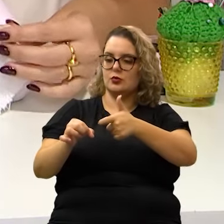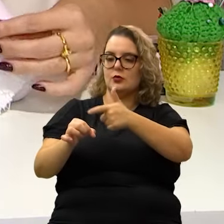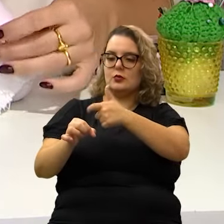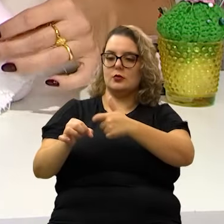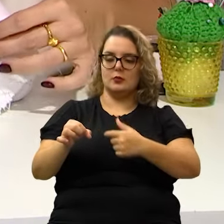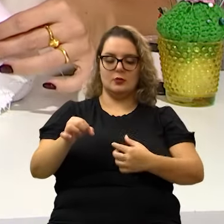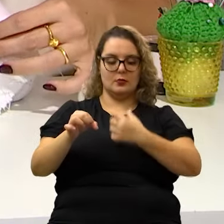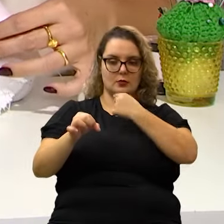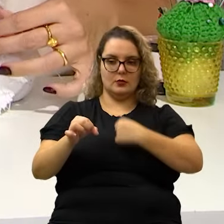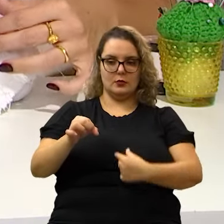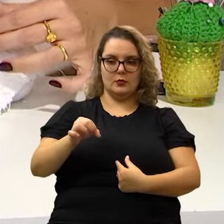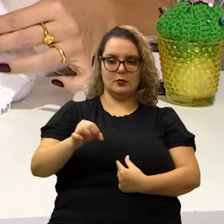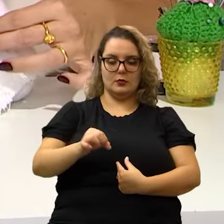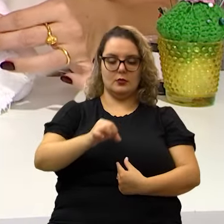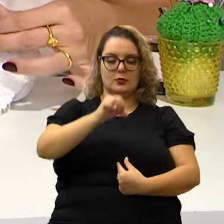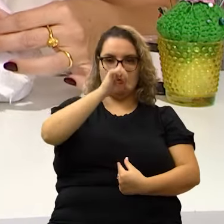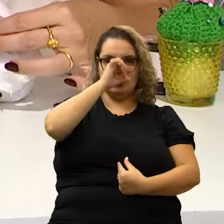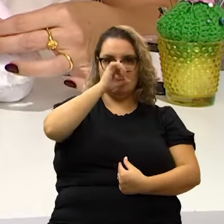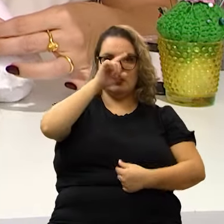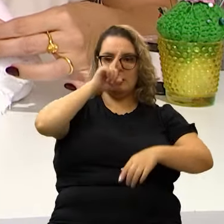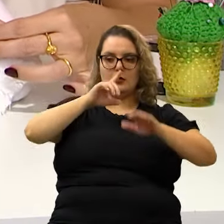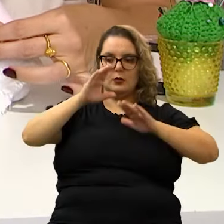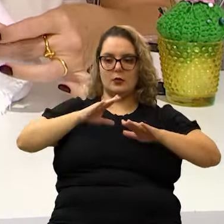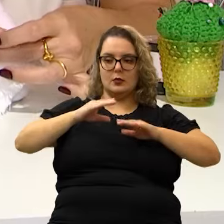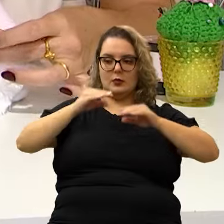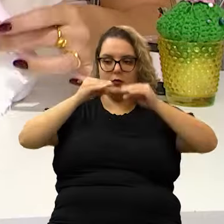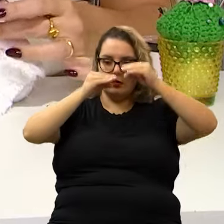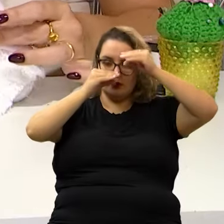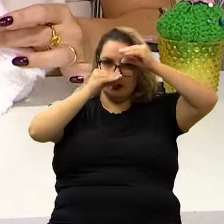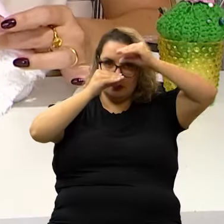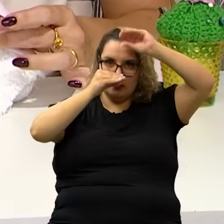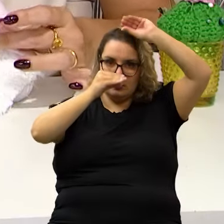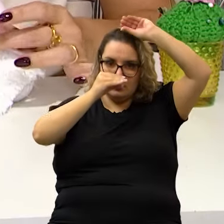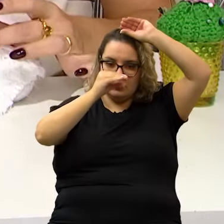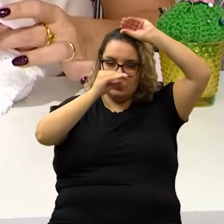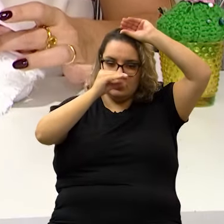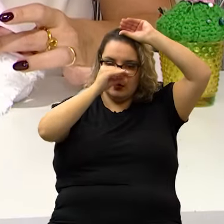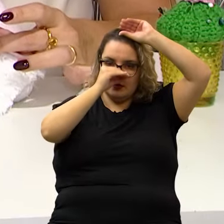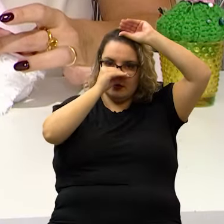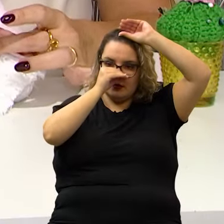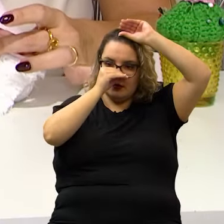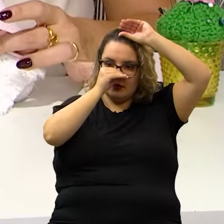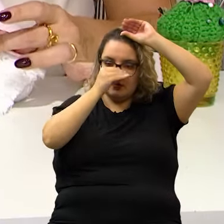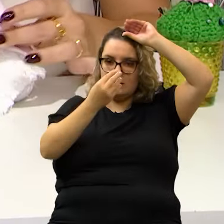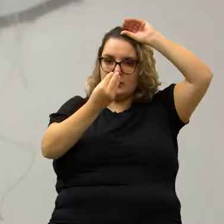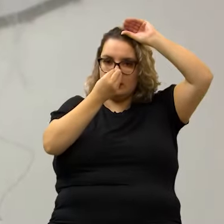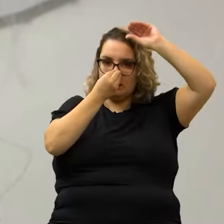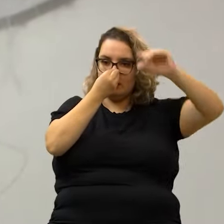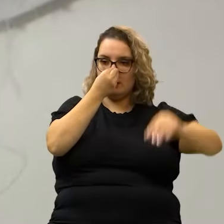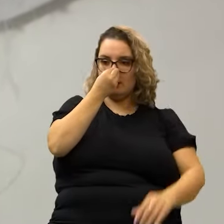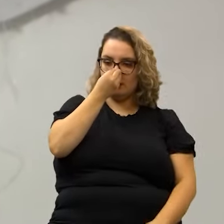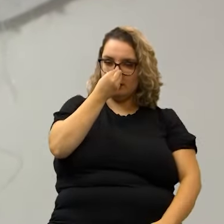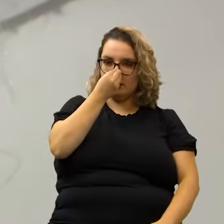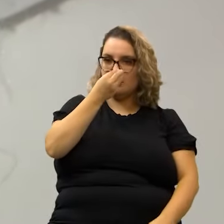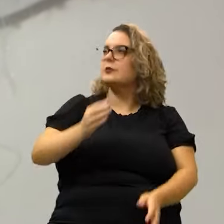Posicionar. Cuidado com o gorro. Isso, dá uma levantadinha. Segura um pouquinho.